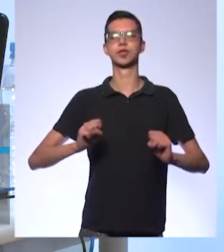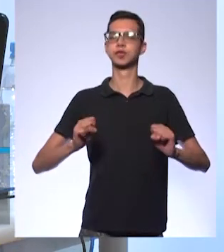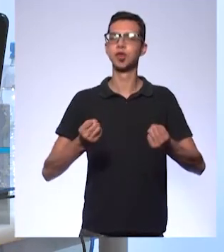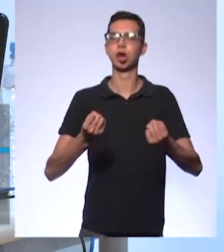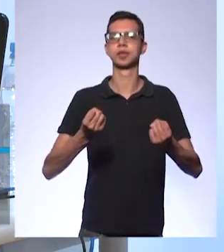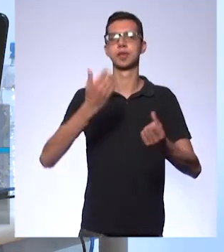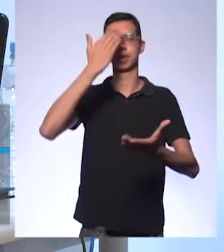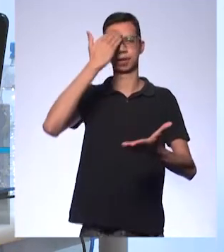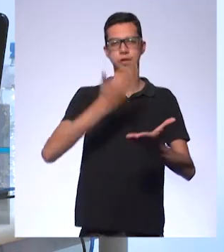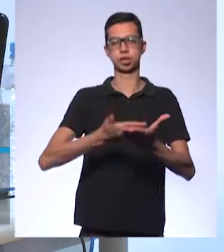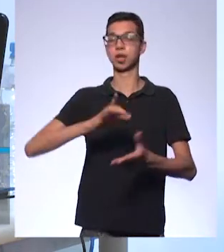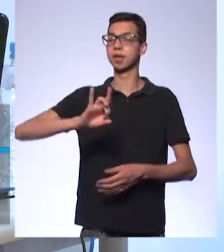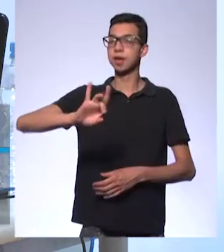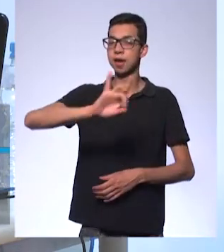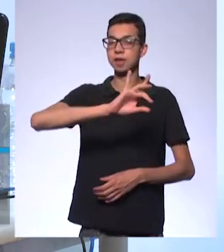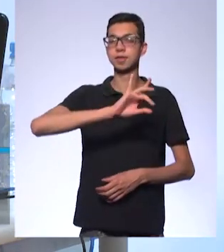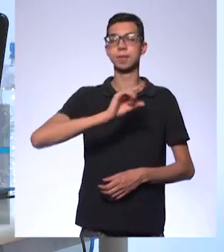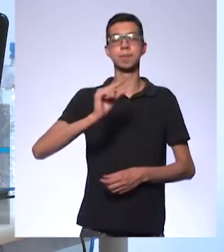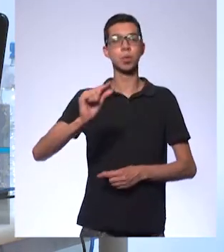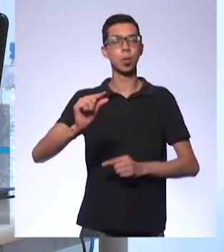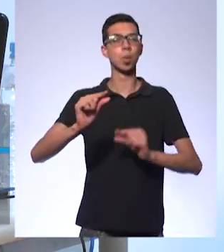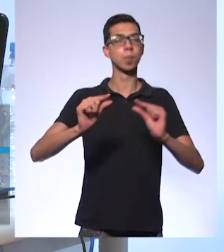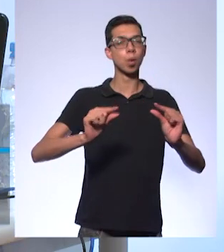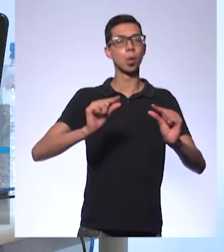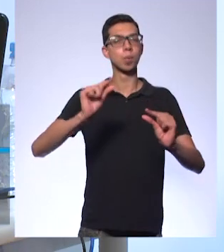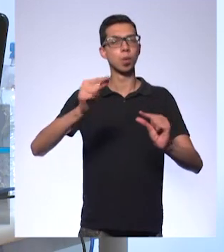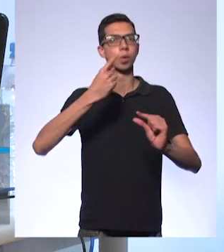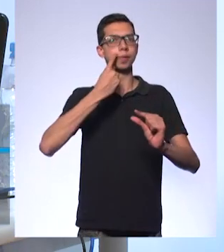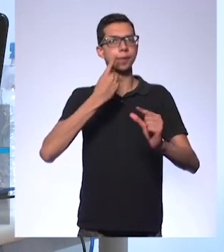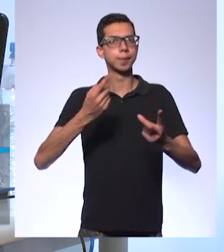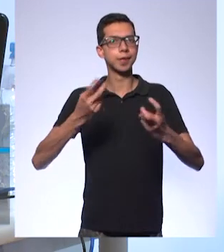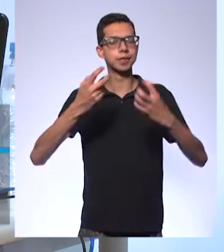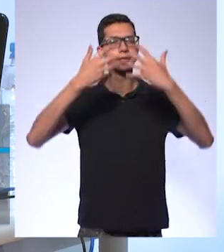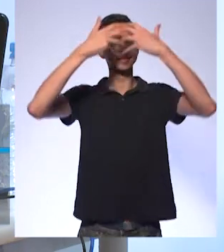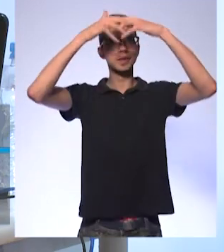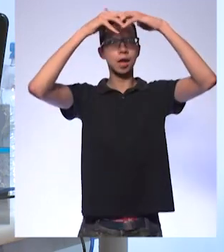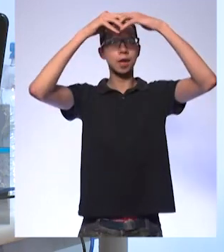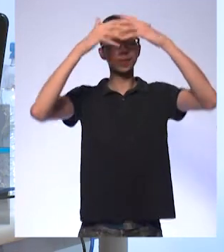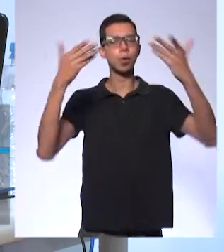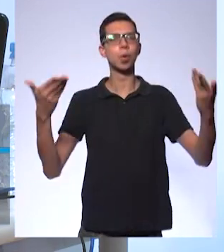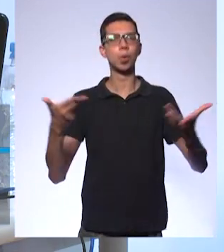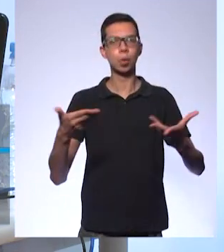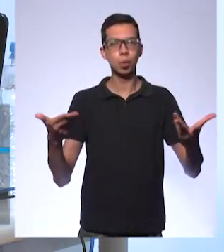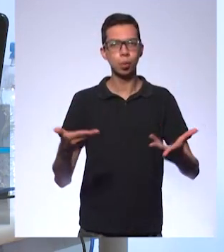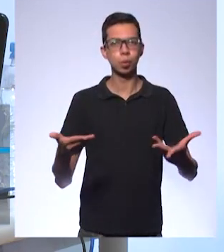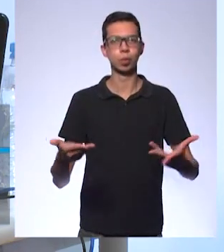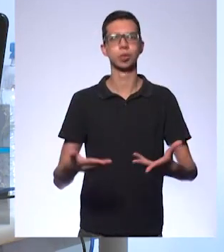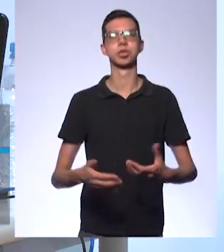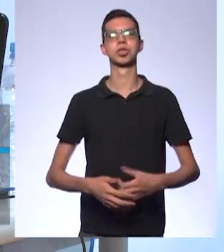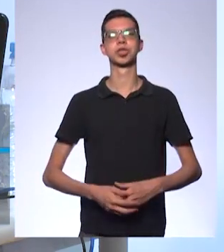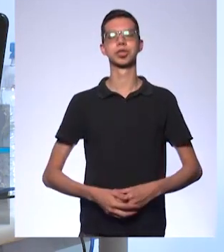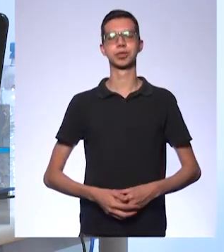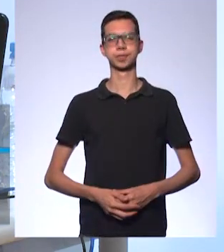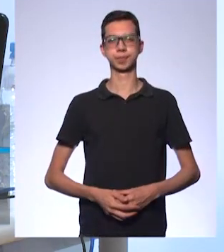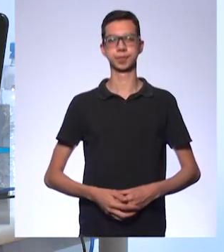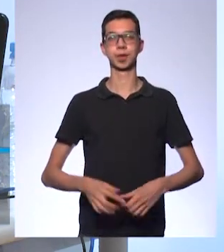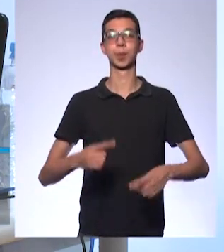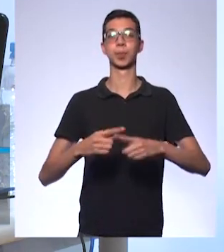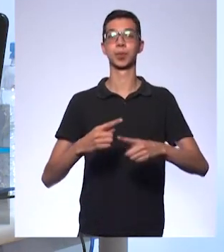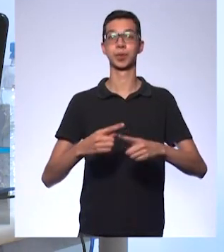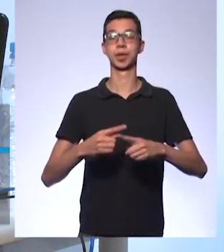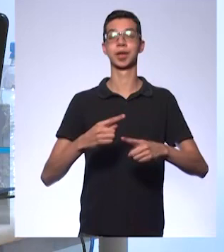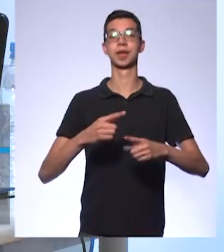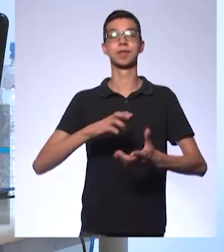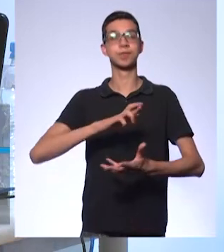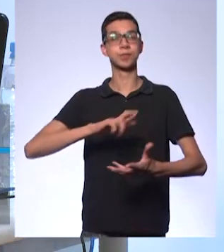pouquinho. E olha só, quantas reflexões não tiramos dessa aula de hoje, tá? Para a gente ir somando as demais